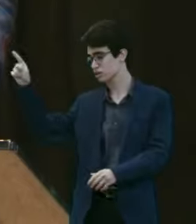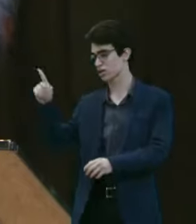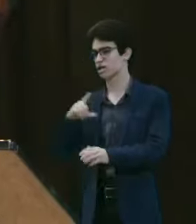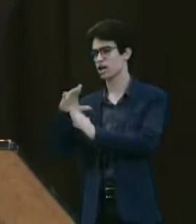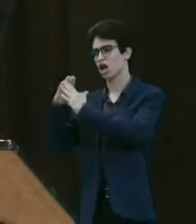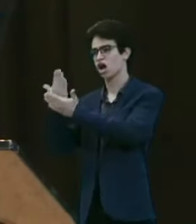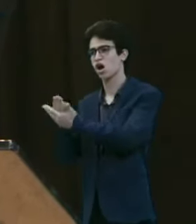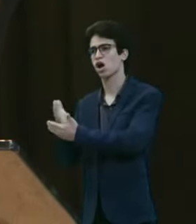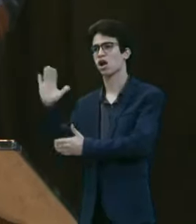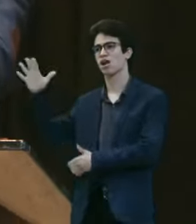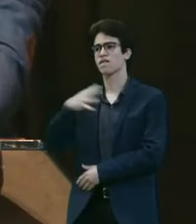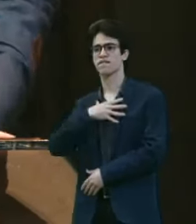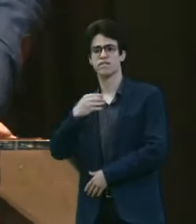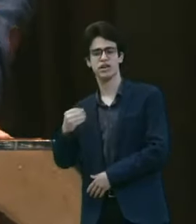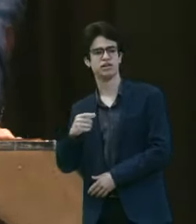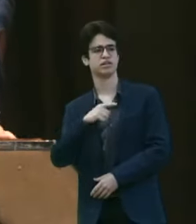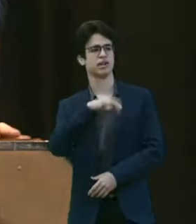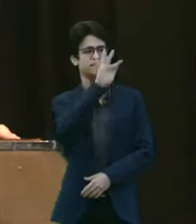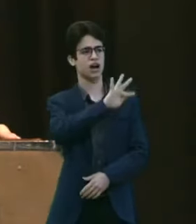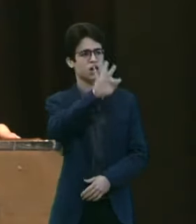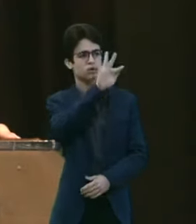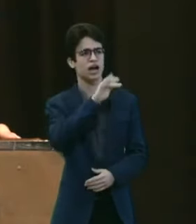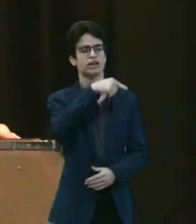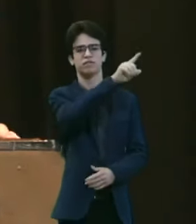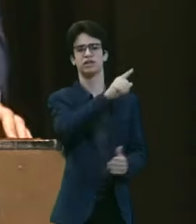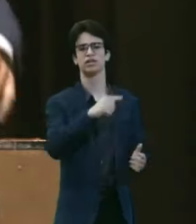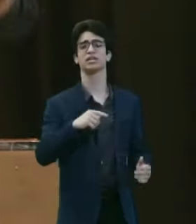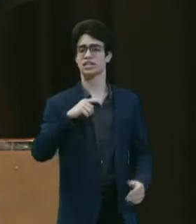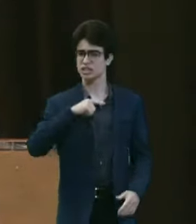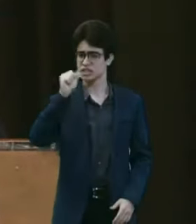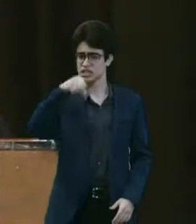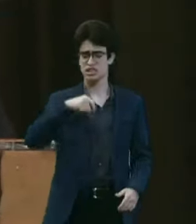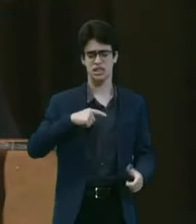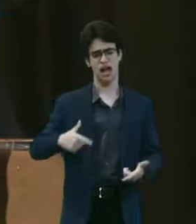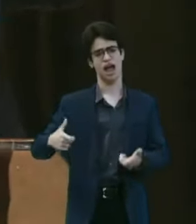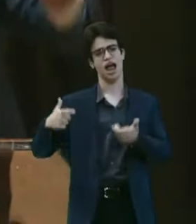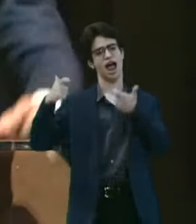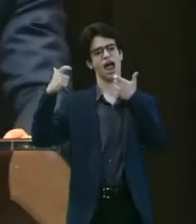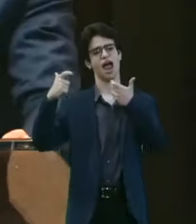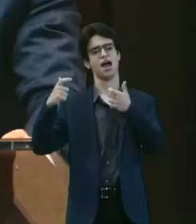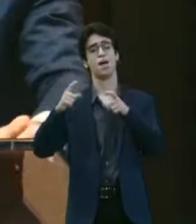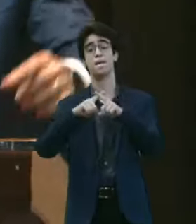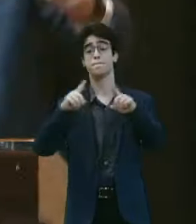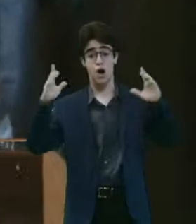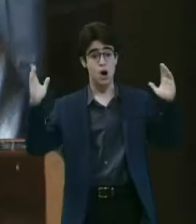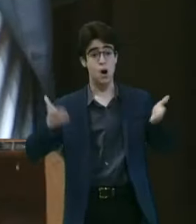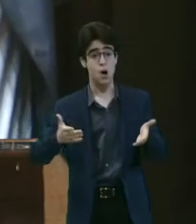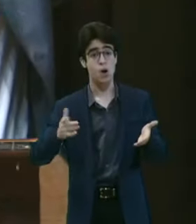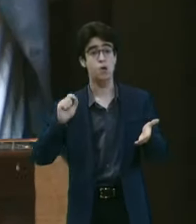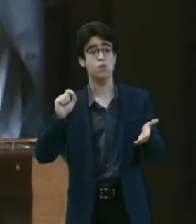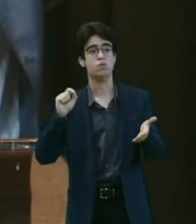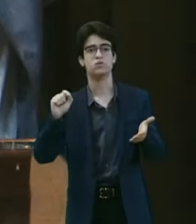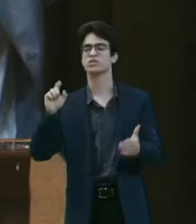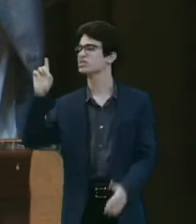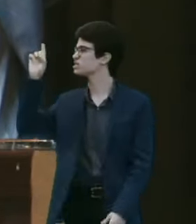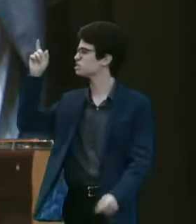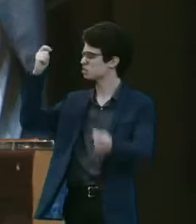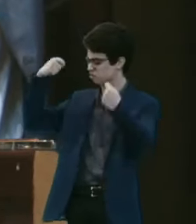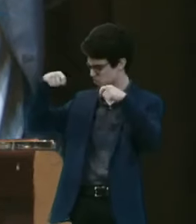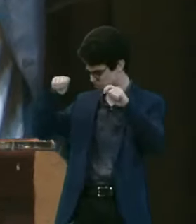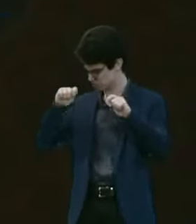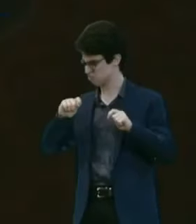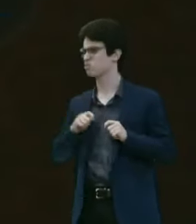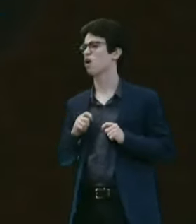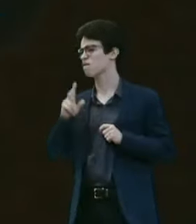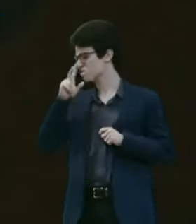na faculdade, existe uma guerra acontecendo. Mas hoje, neste lugar, seremos capacitados